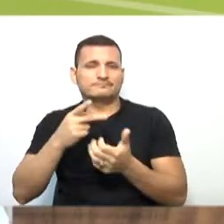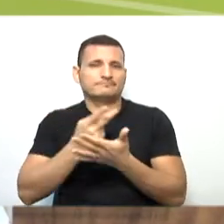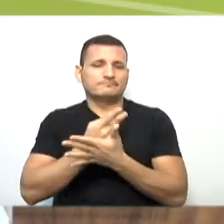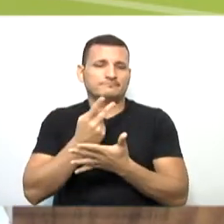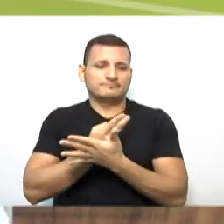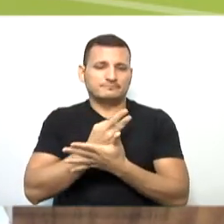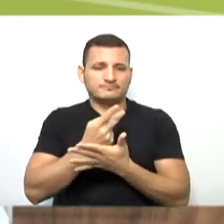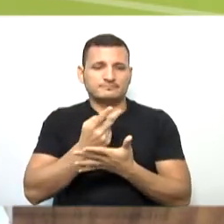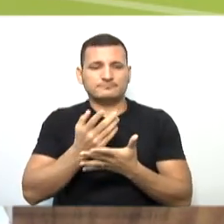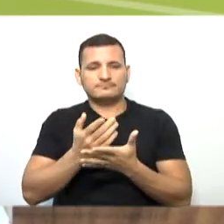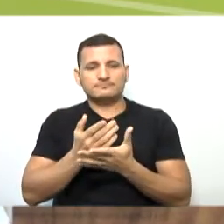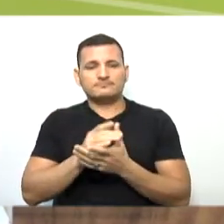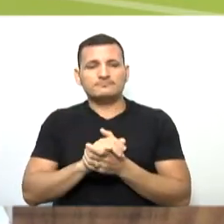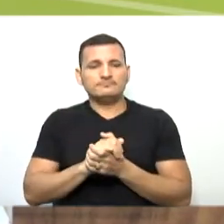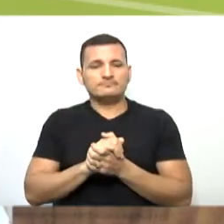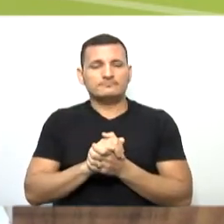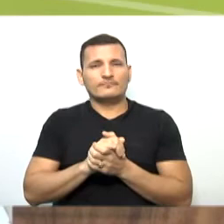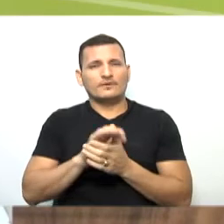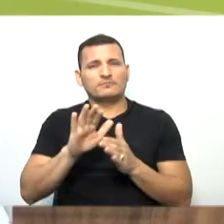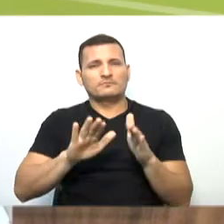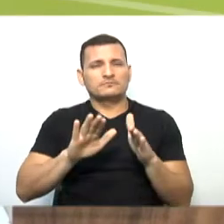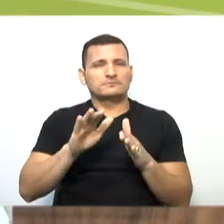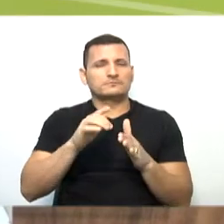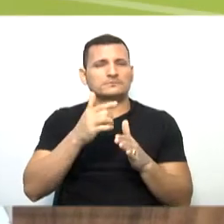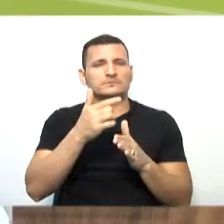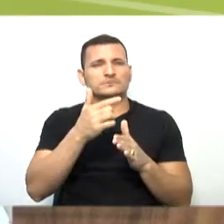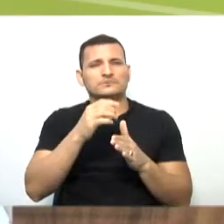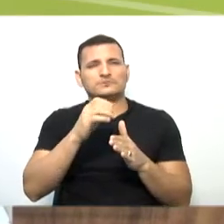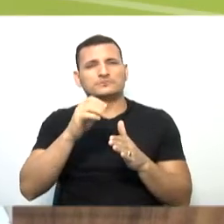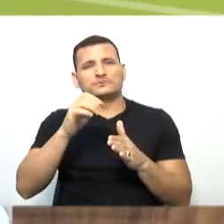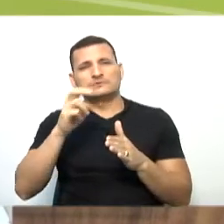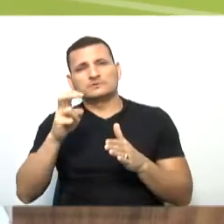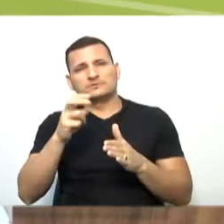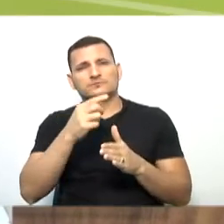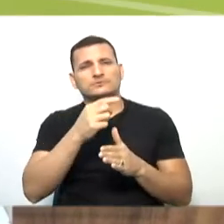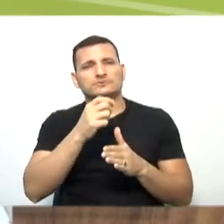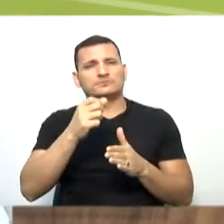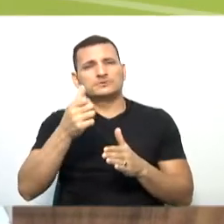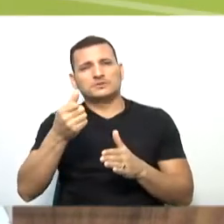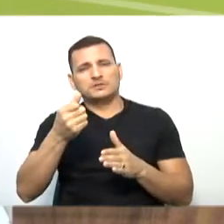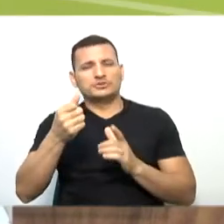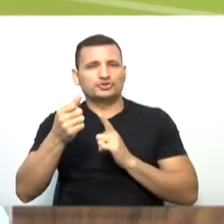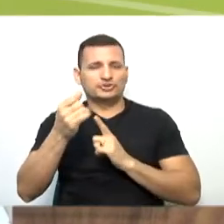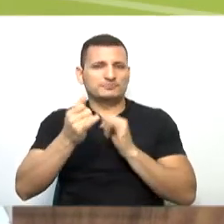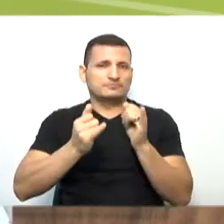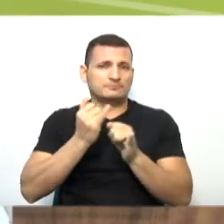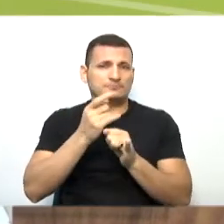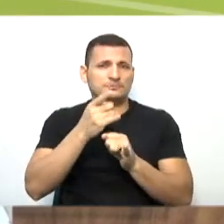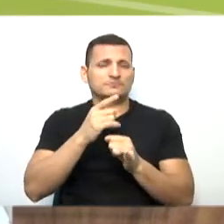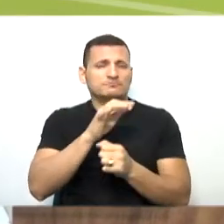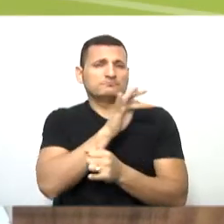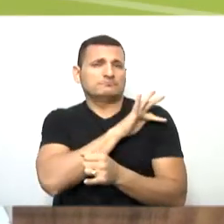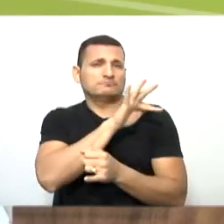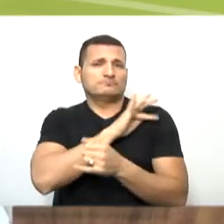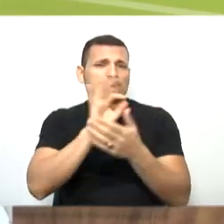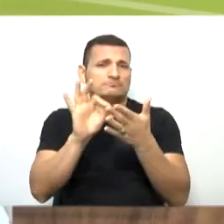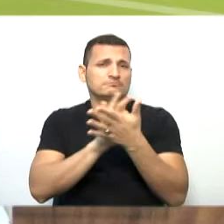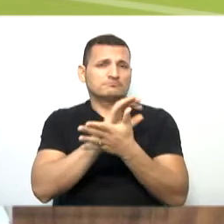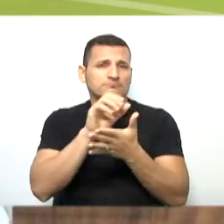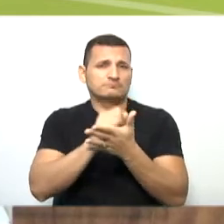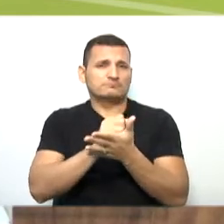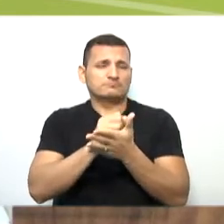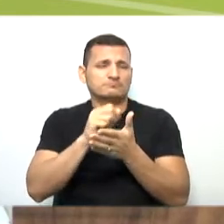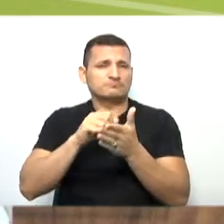que lá posso até dizer que 2005, 2006 tinha muito na internet. Você fazia inscrição em faculdade, chegava lá,